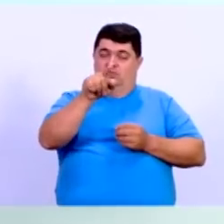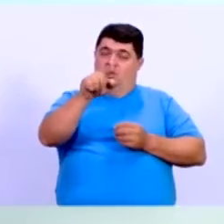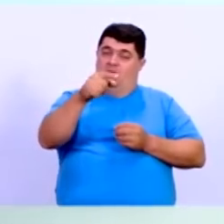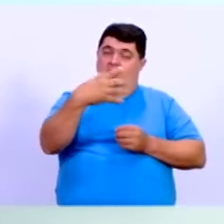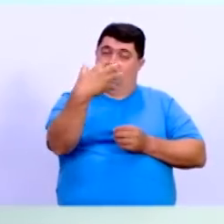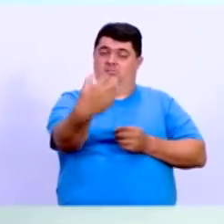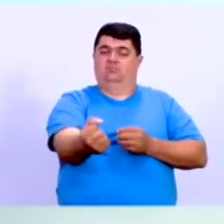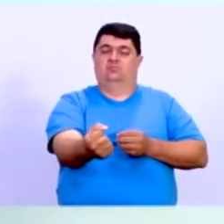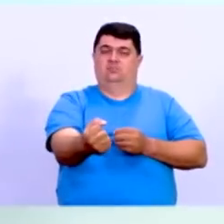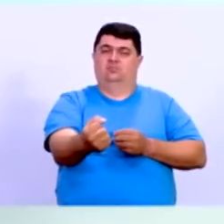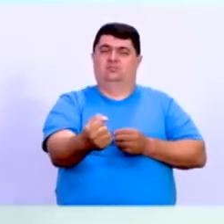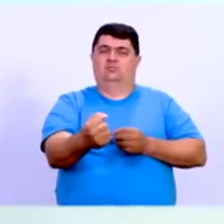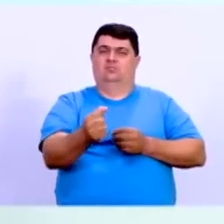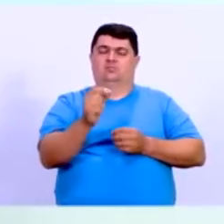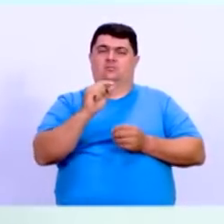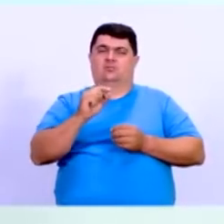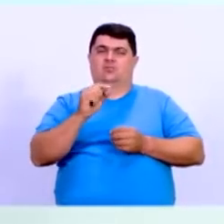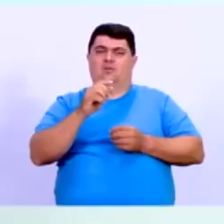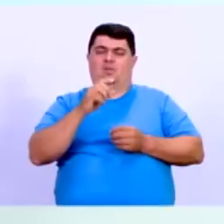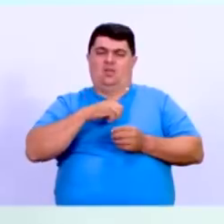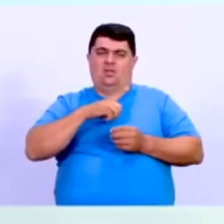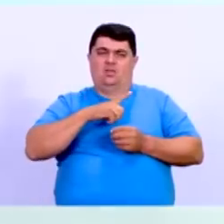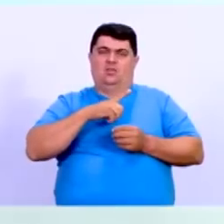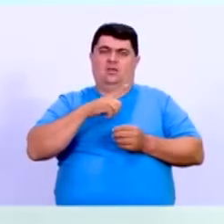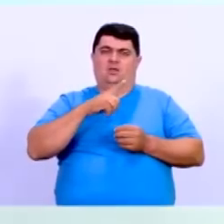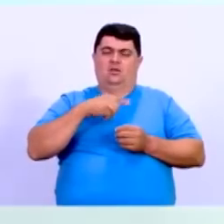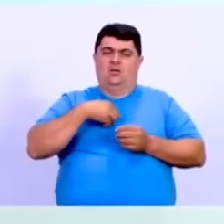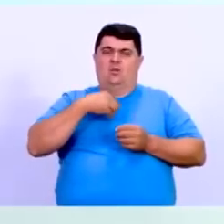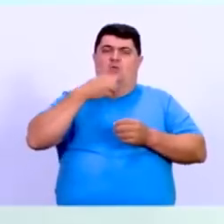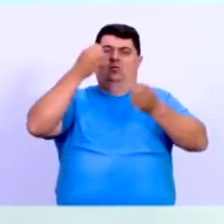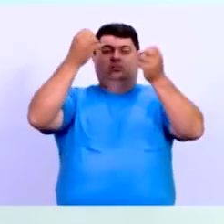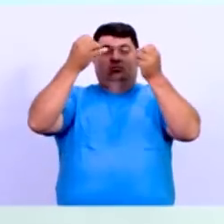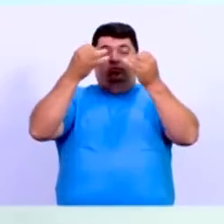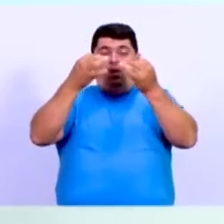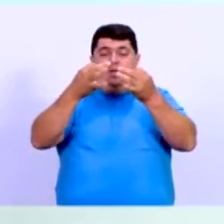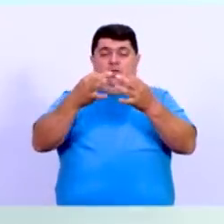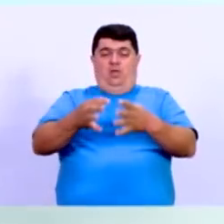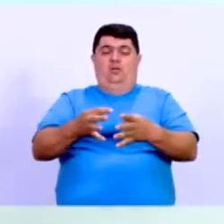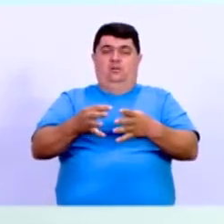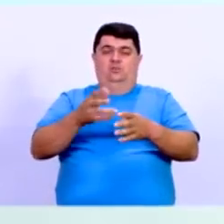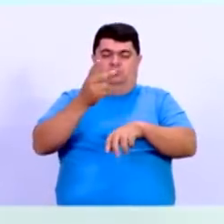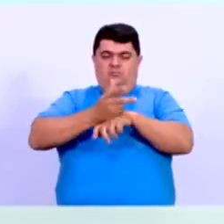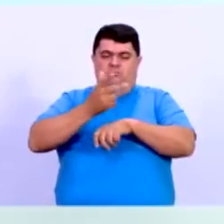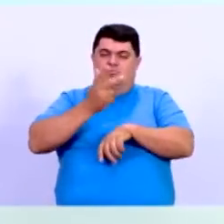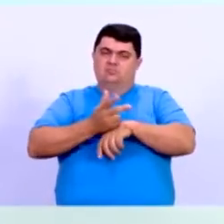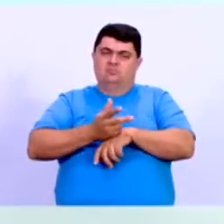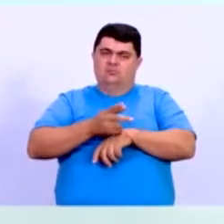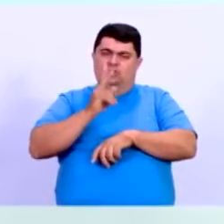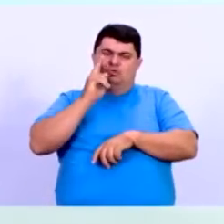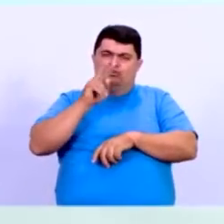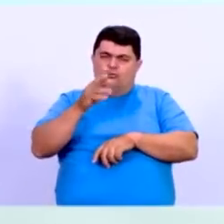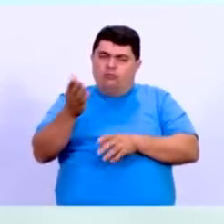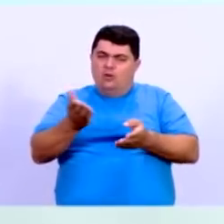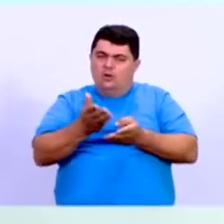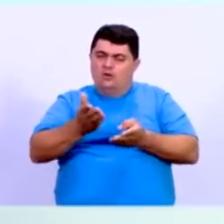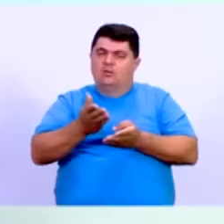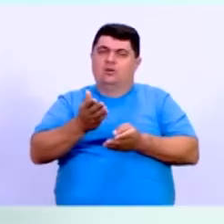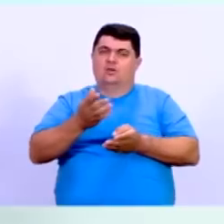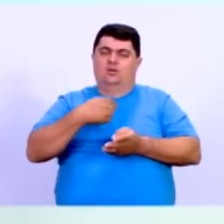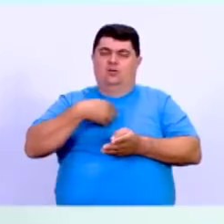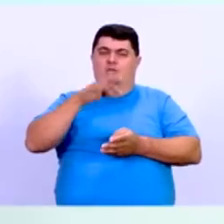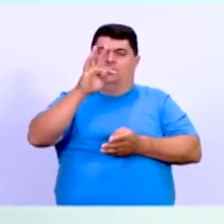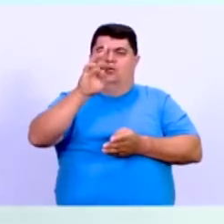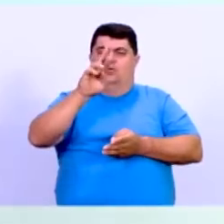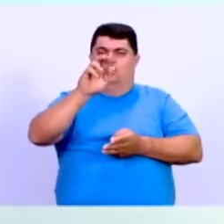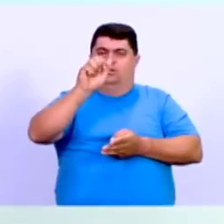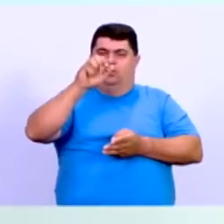receptor, tá? Então o que acontece? Eu estou transmitindo uma mensagem para você, tá? O vídeo está chegando aí contigo. Então isso que está acontecendo,